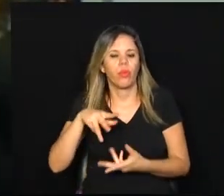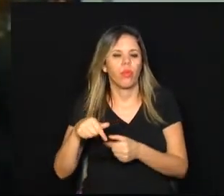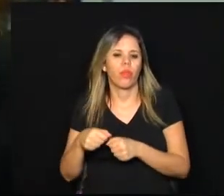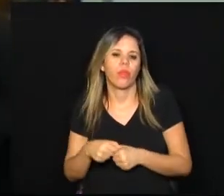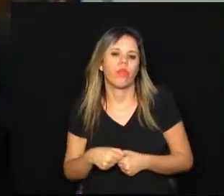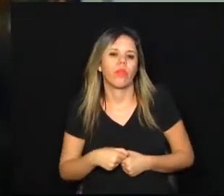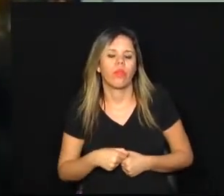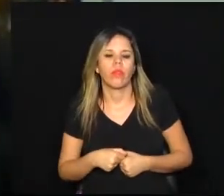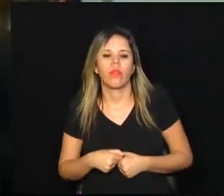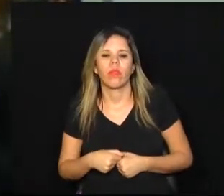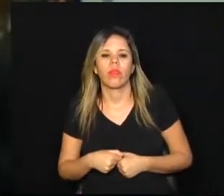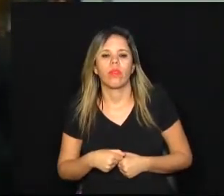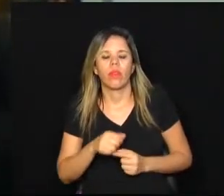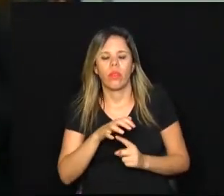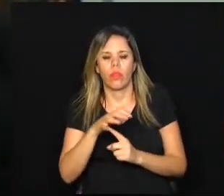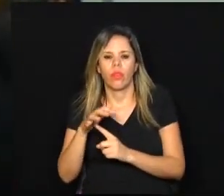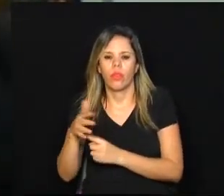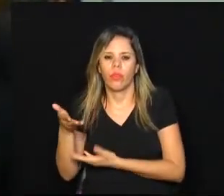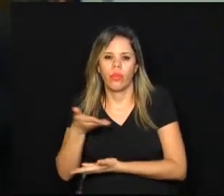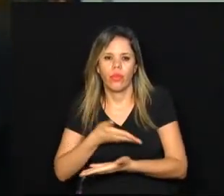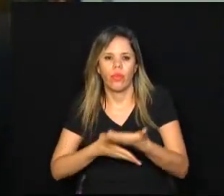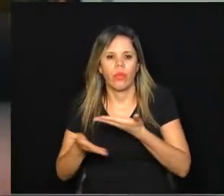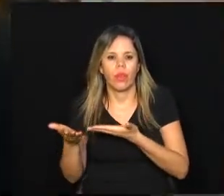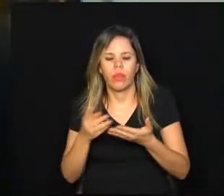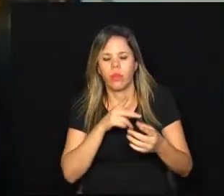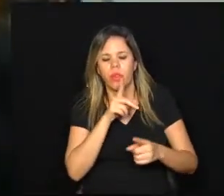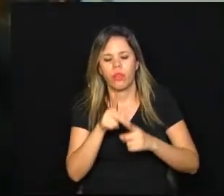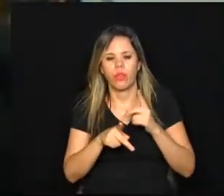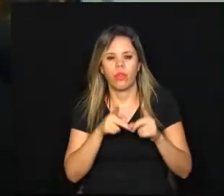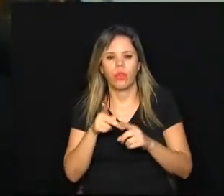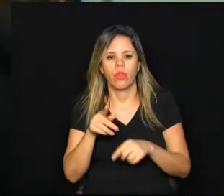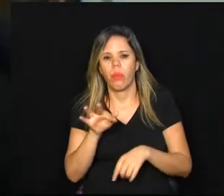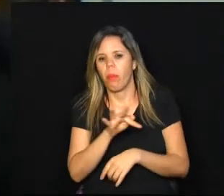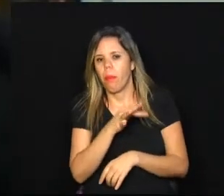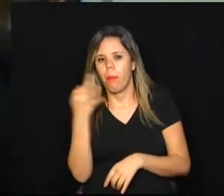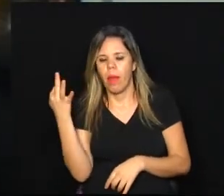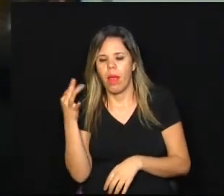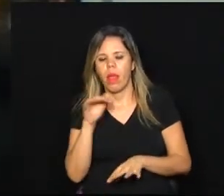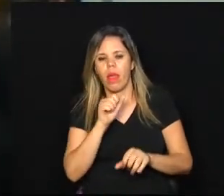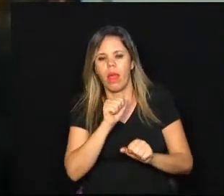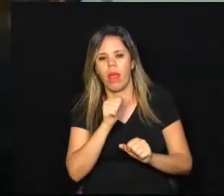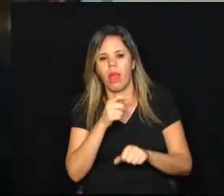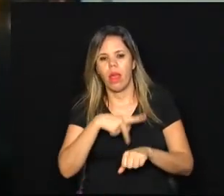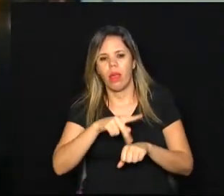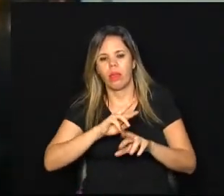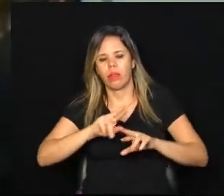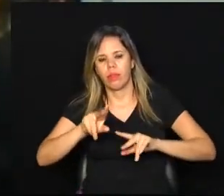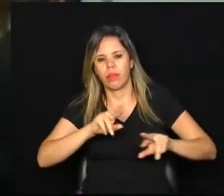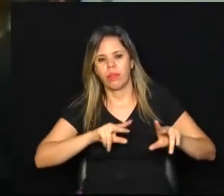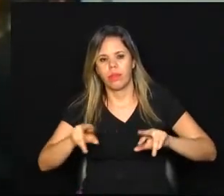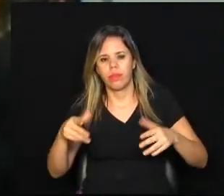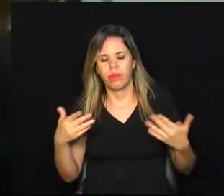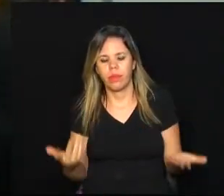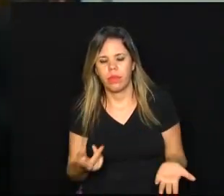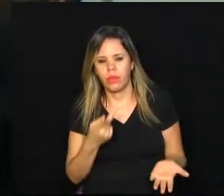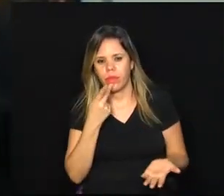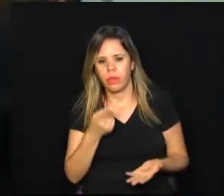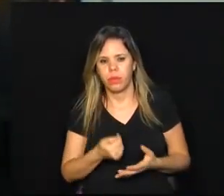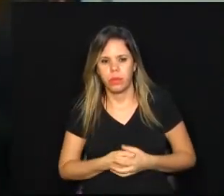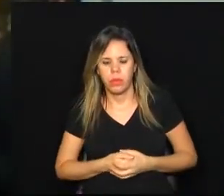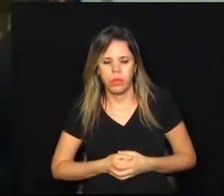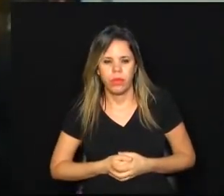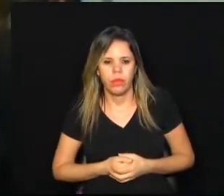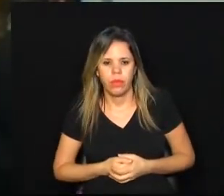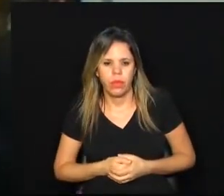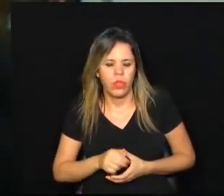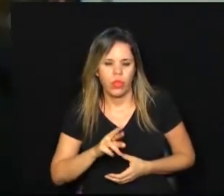estande. Recebemos esses parceiros, seja da França, da Espanha e de outros países. Então, eu diria o seguinte, não